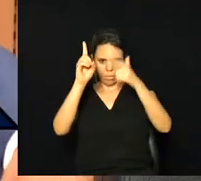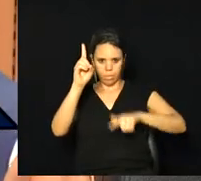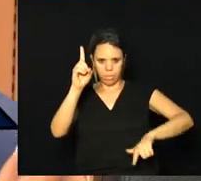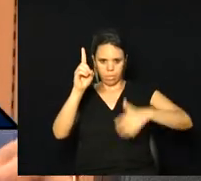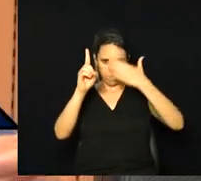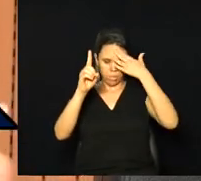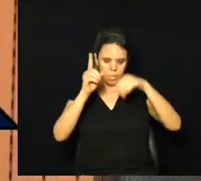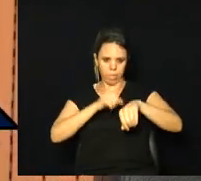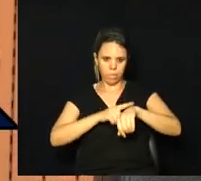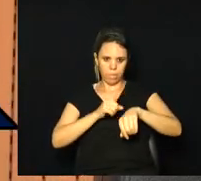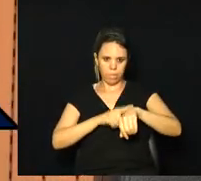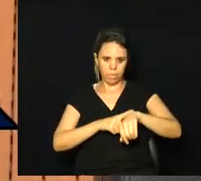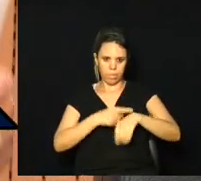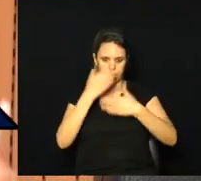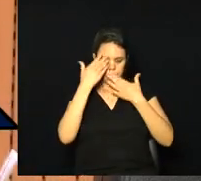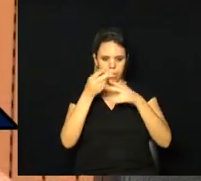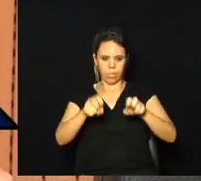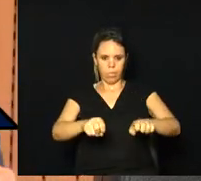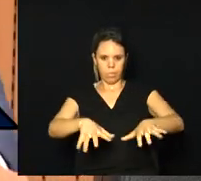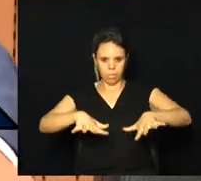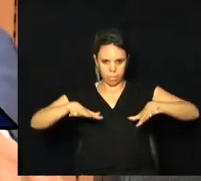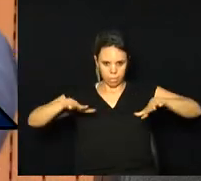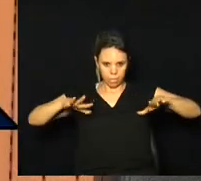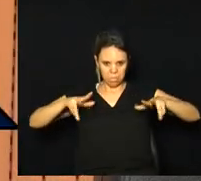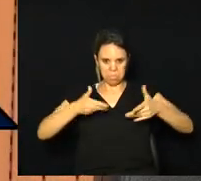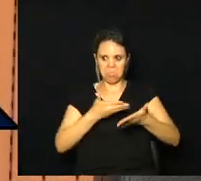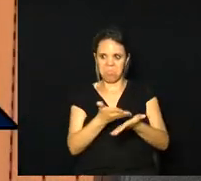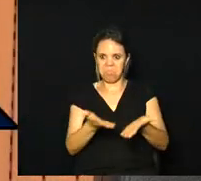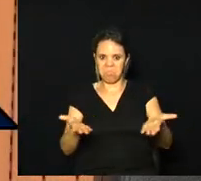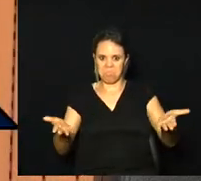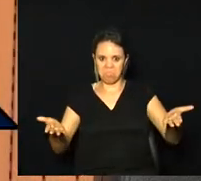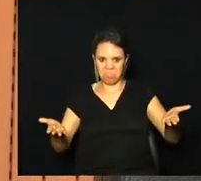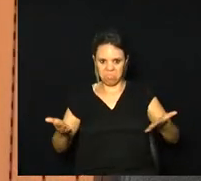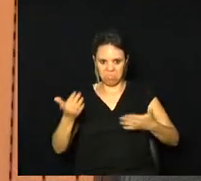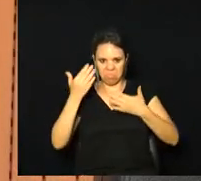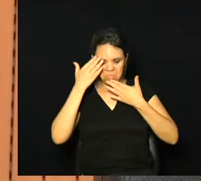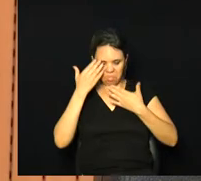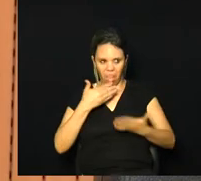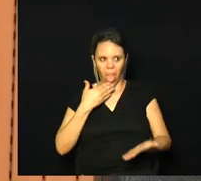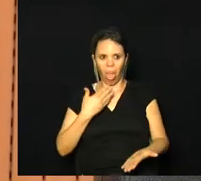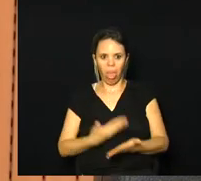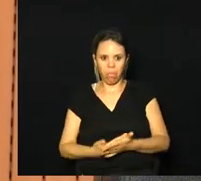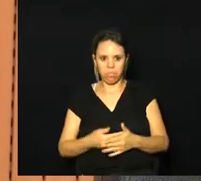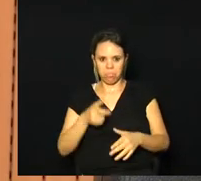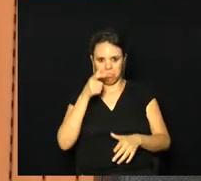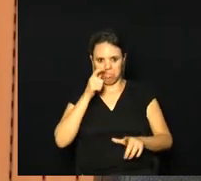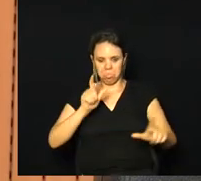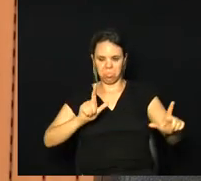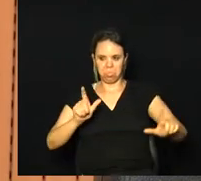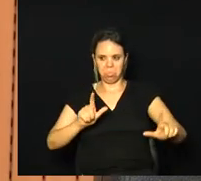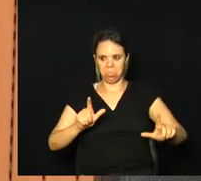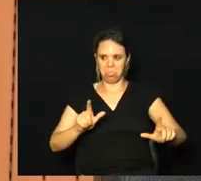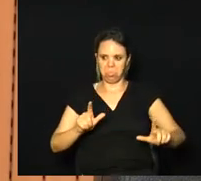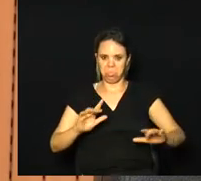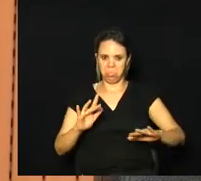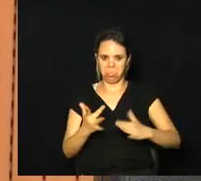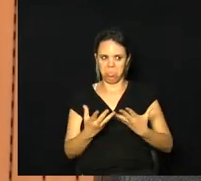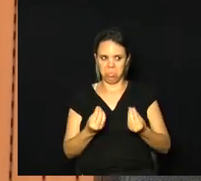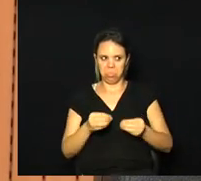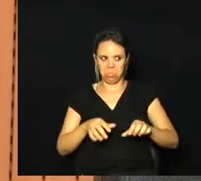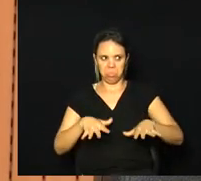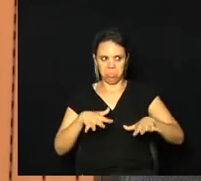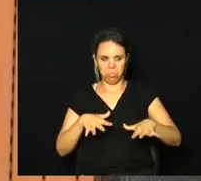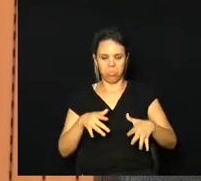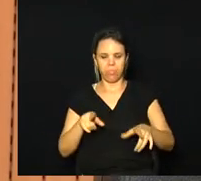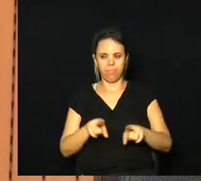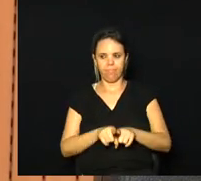esse momento, agradecer a presença de todos vocês, agradecer aos que nos assistem pela TV Câmara e pelas redes sociais, e